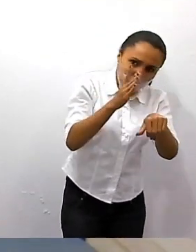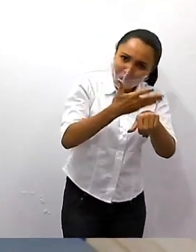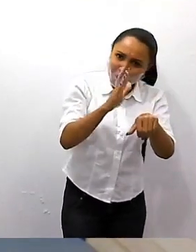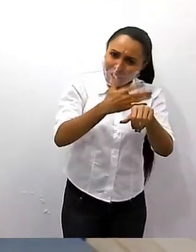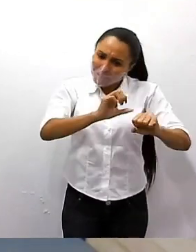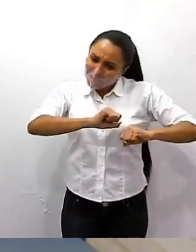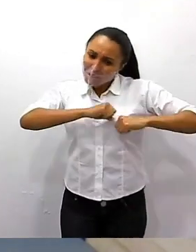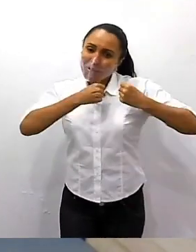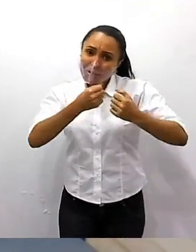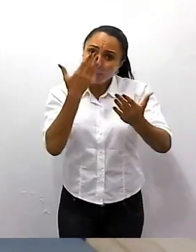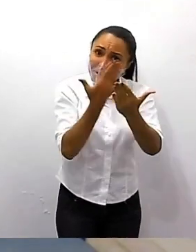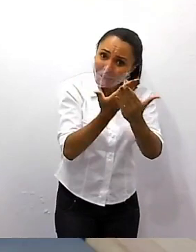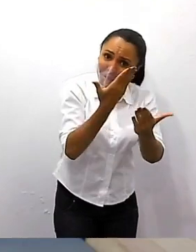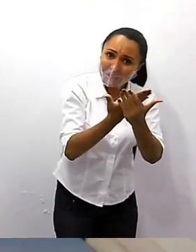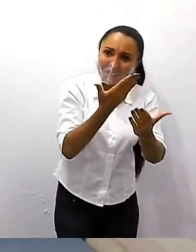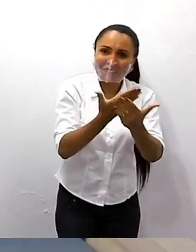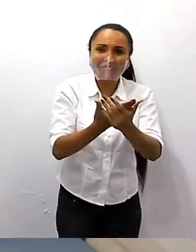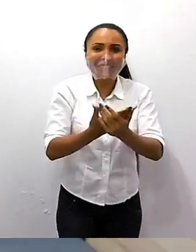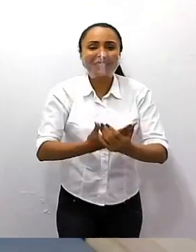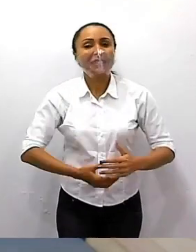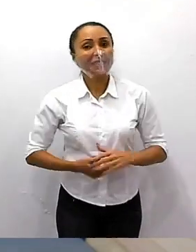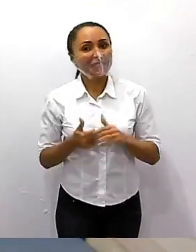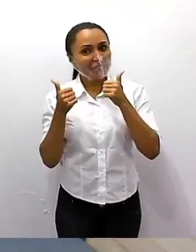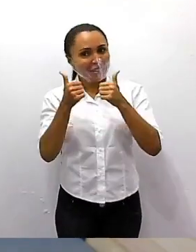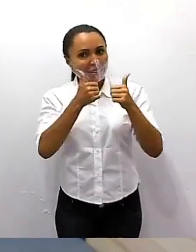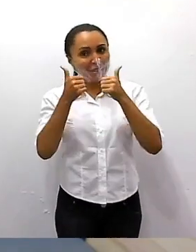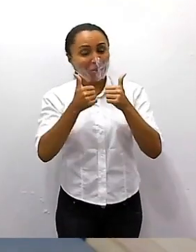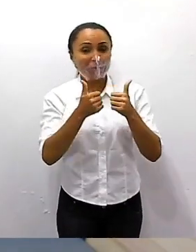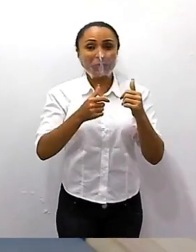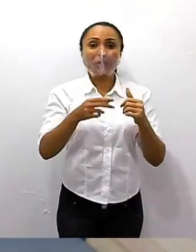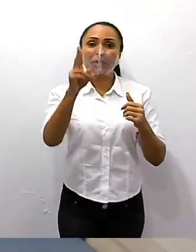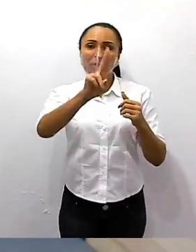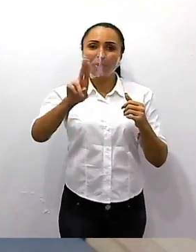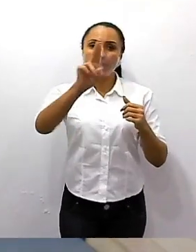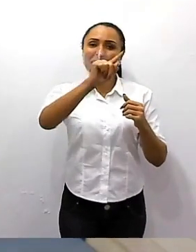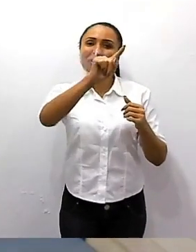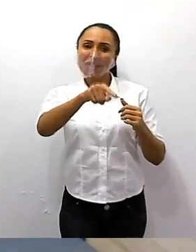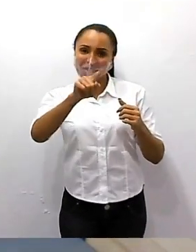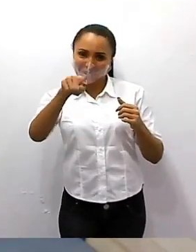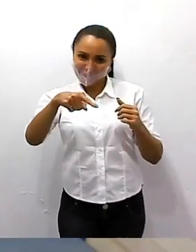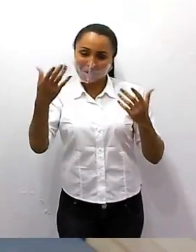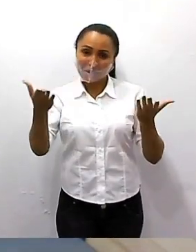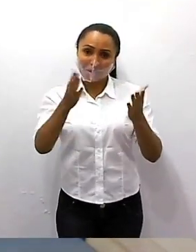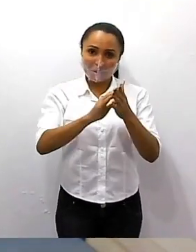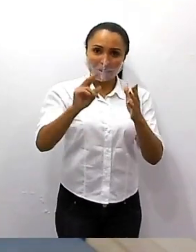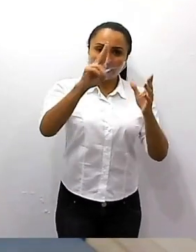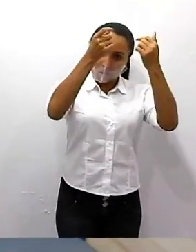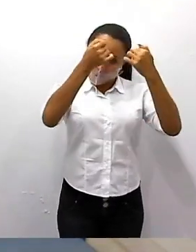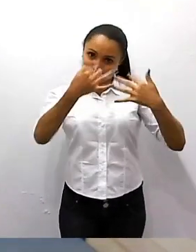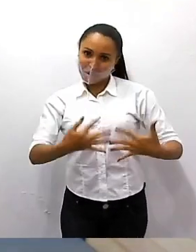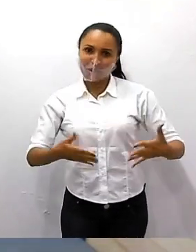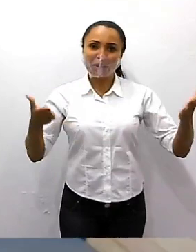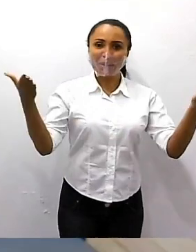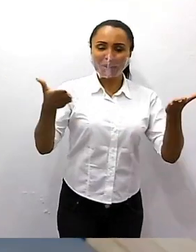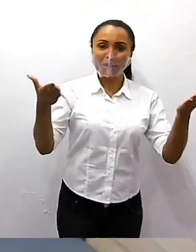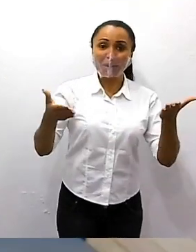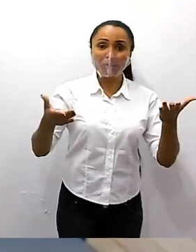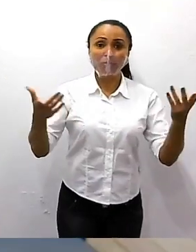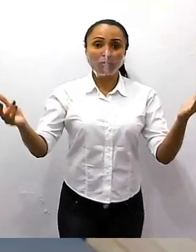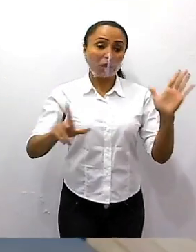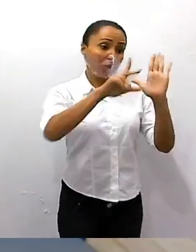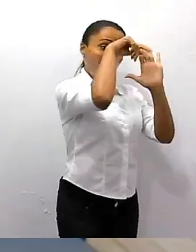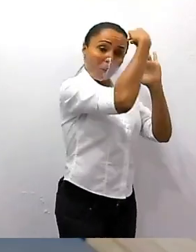agora em janeiro, se liga, uso da vírgula, que a gente viu agora em relação à hora da redação